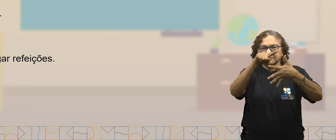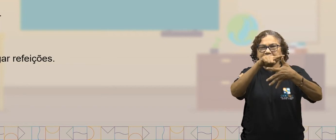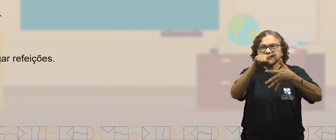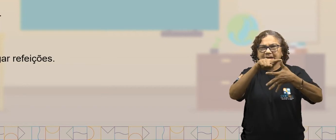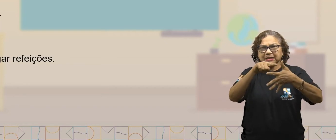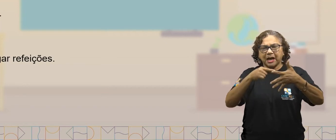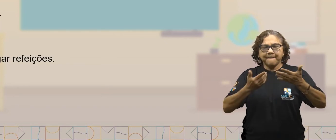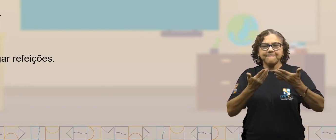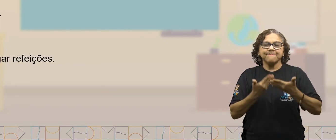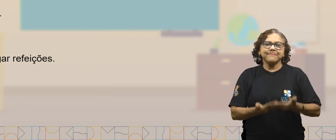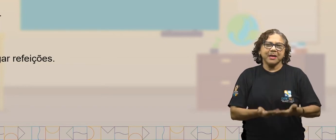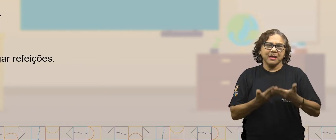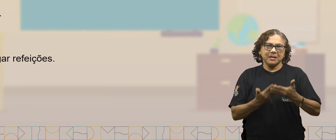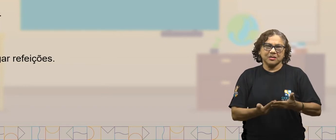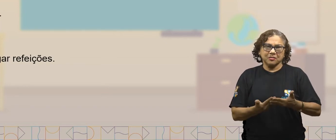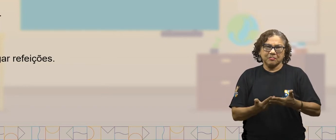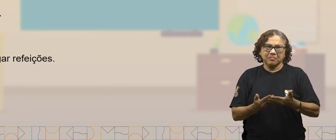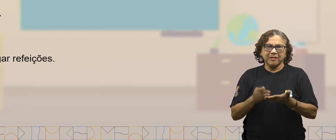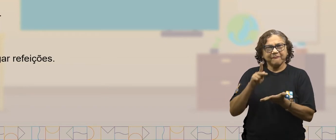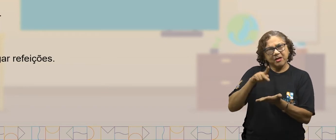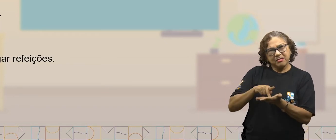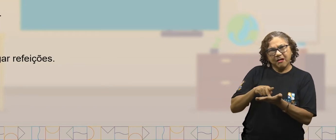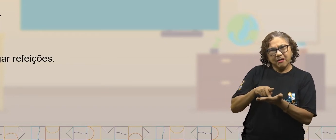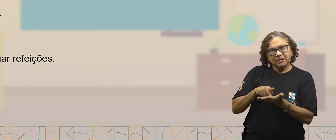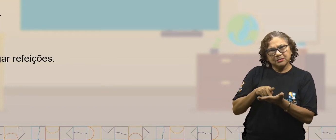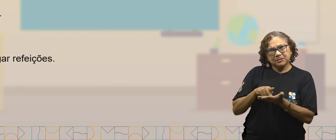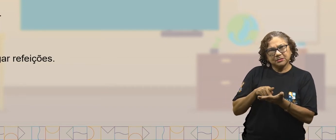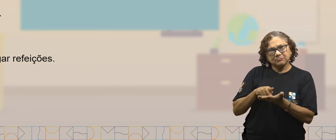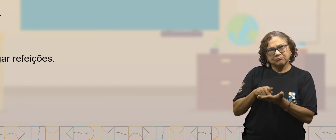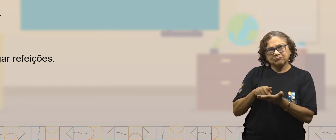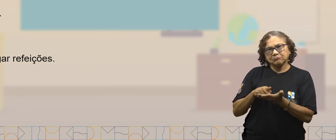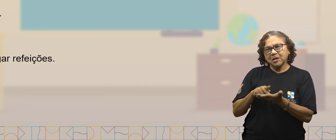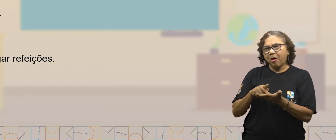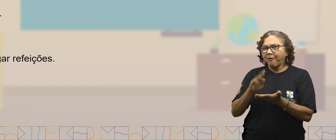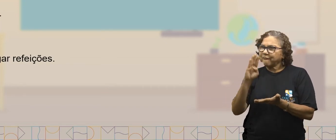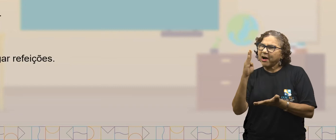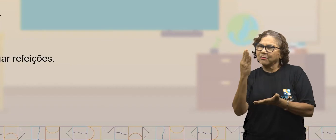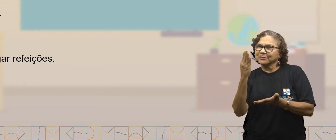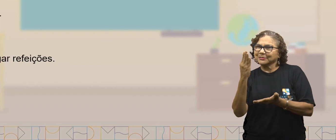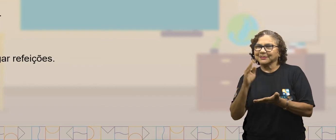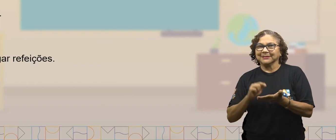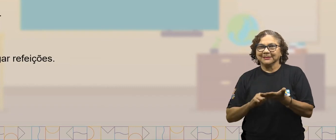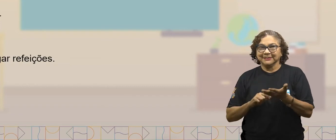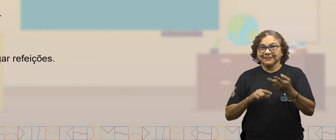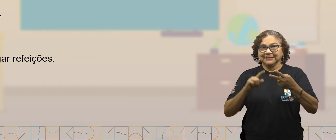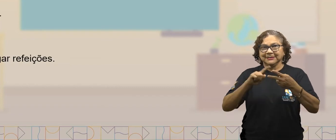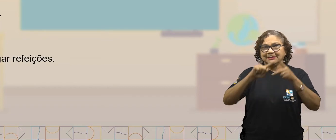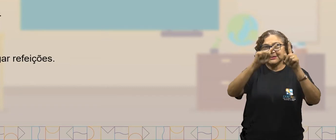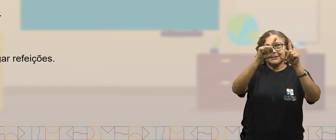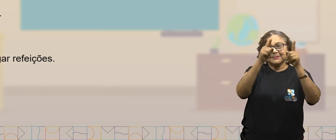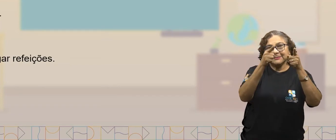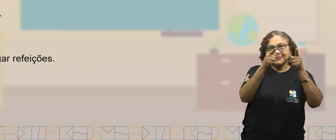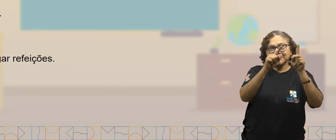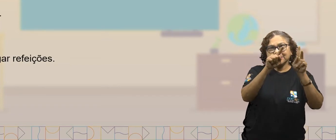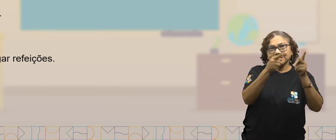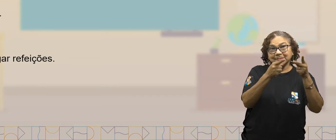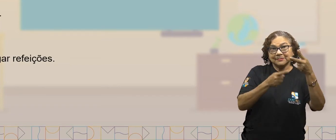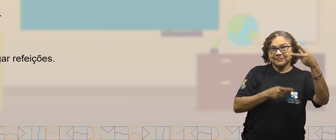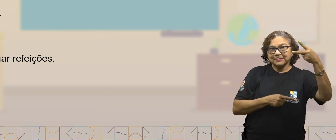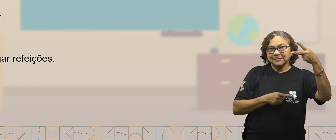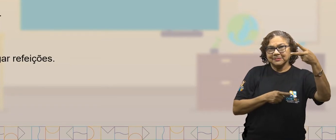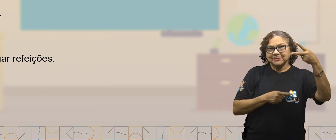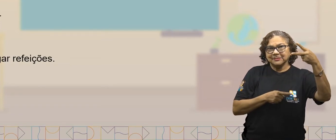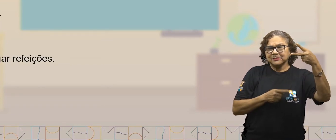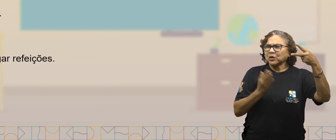peso, é verdadeiro ou falso? Verdadeiro. Comer muito é um